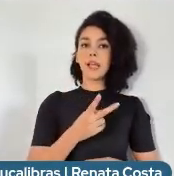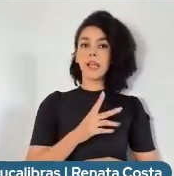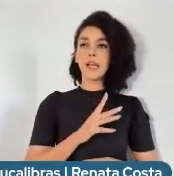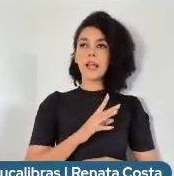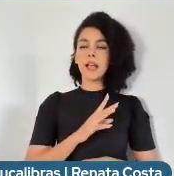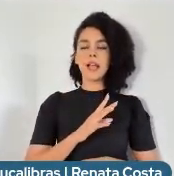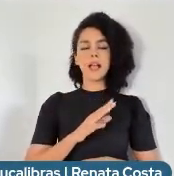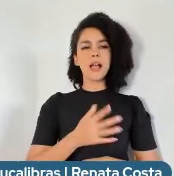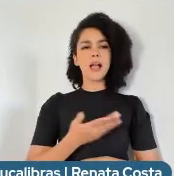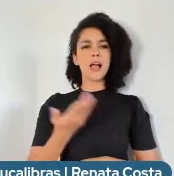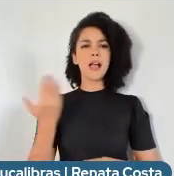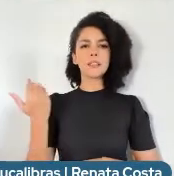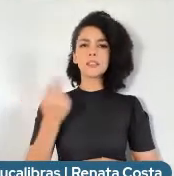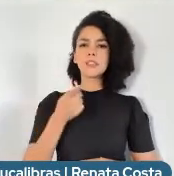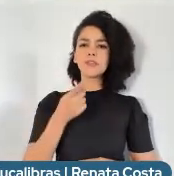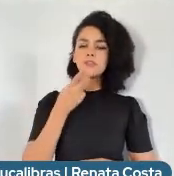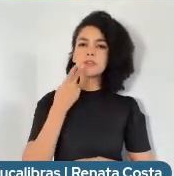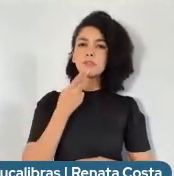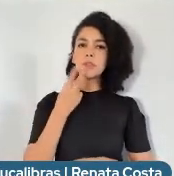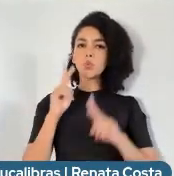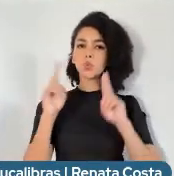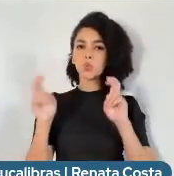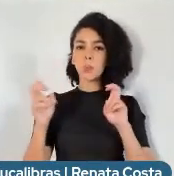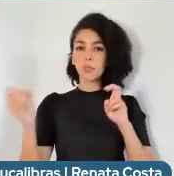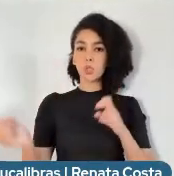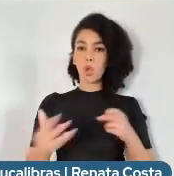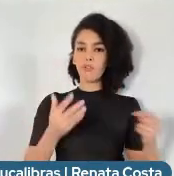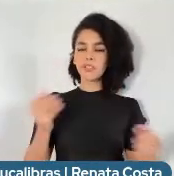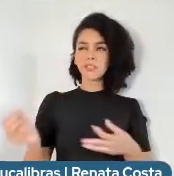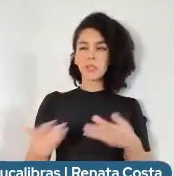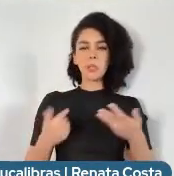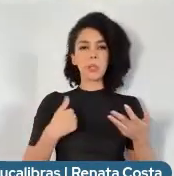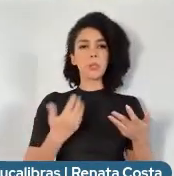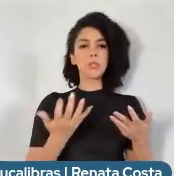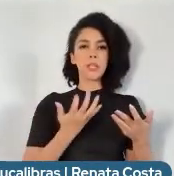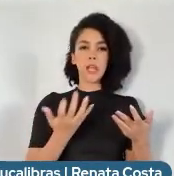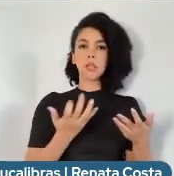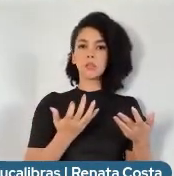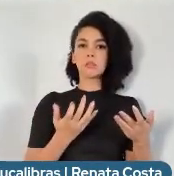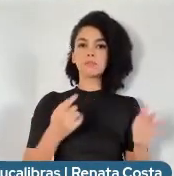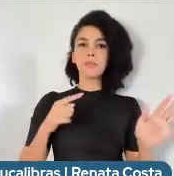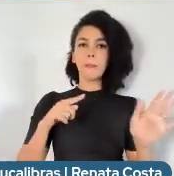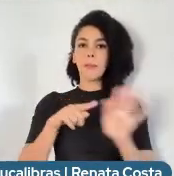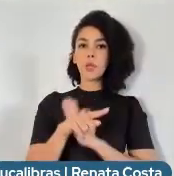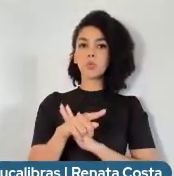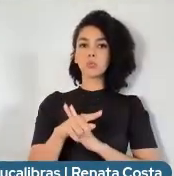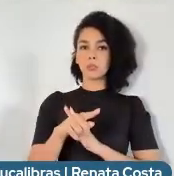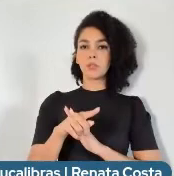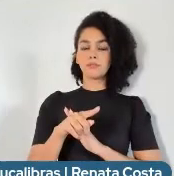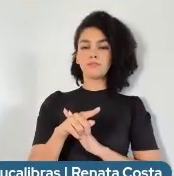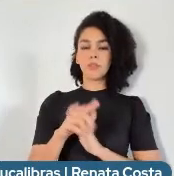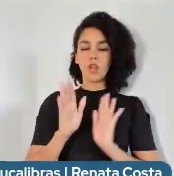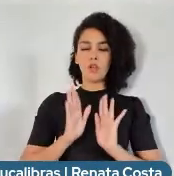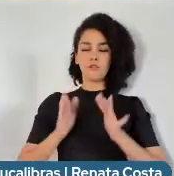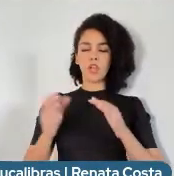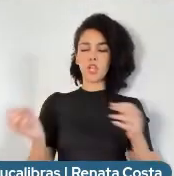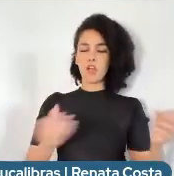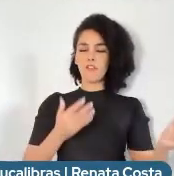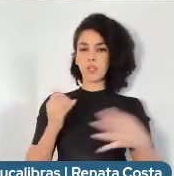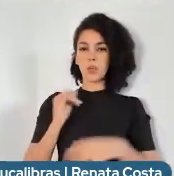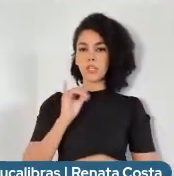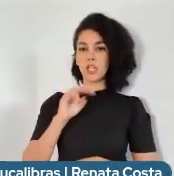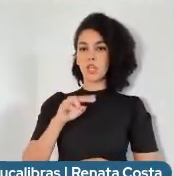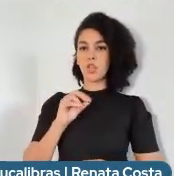você falou um pouco de inovação, e eu queria colocar uma pergunta com esse foco.